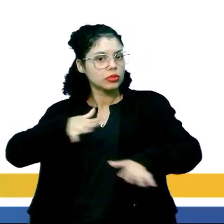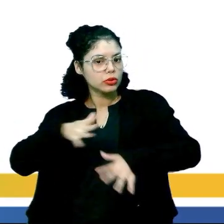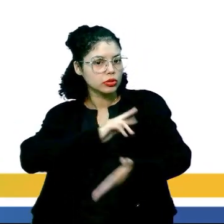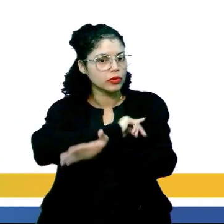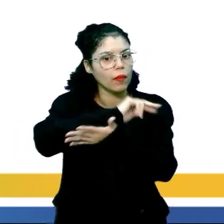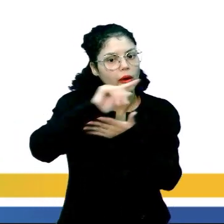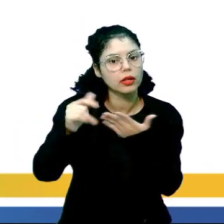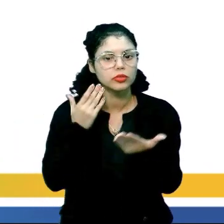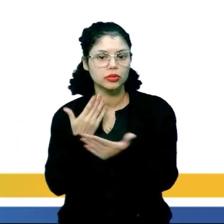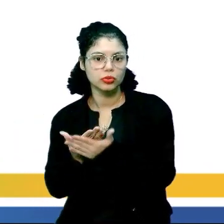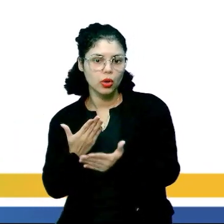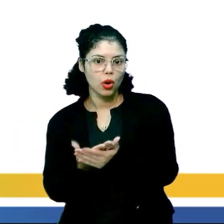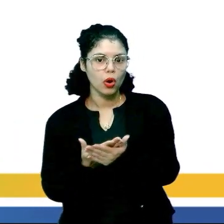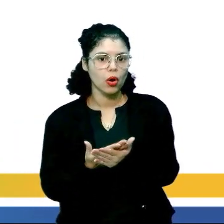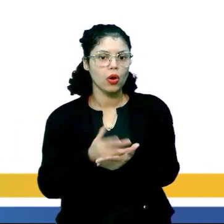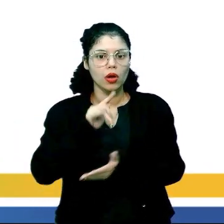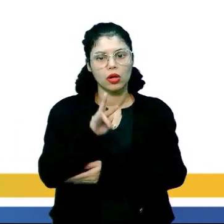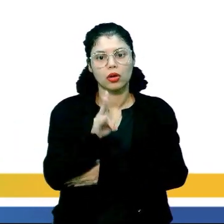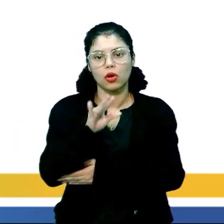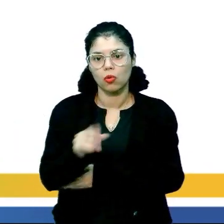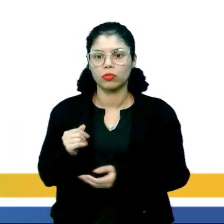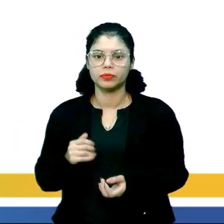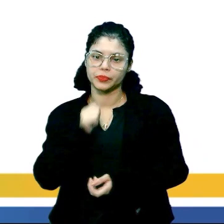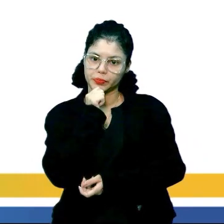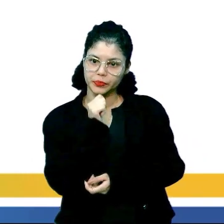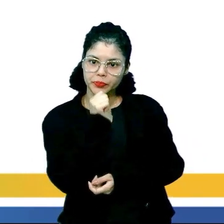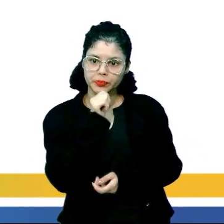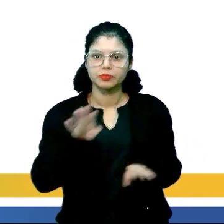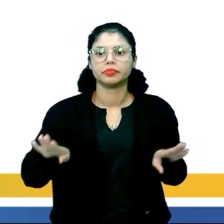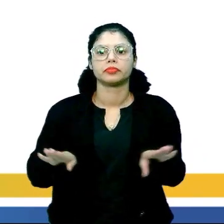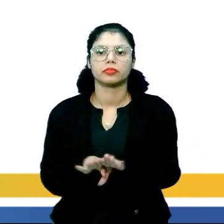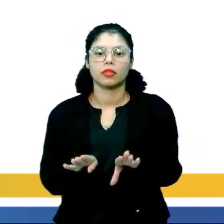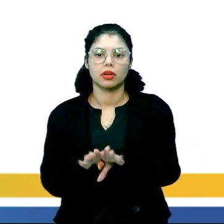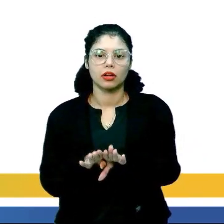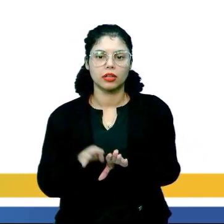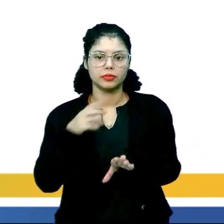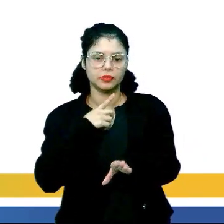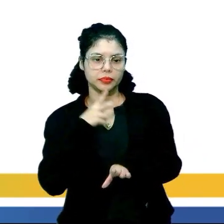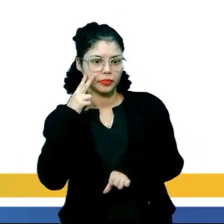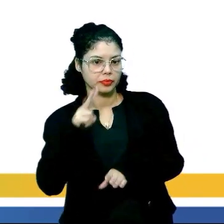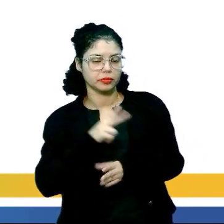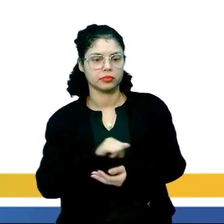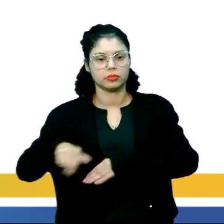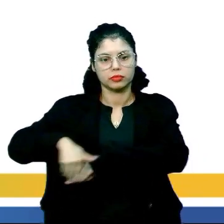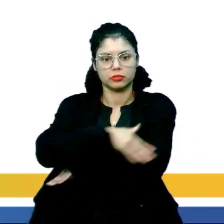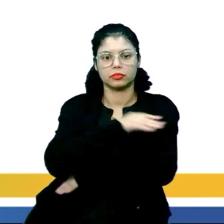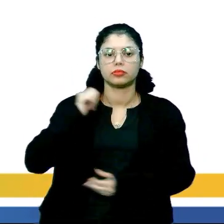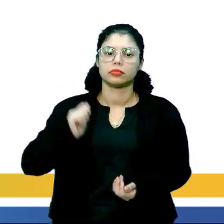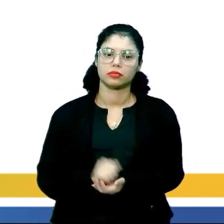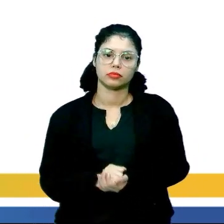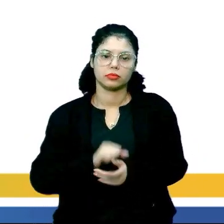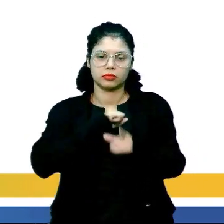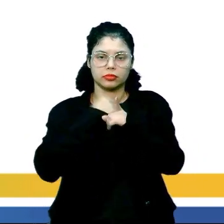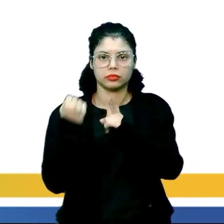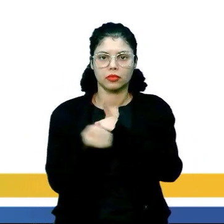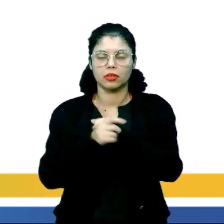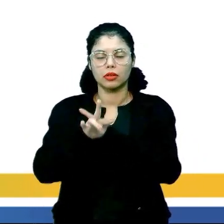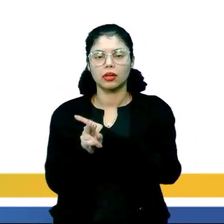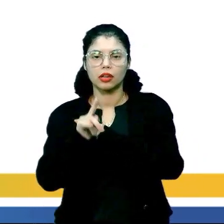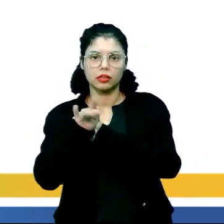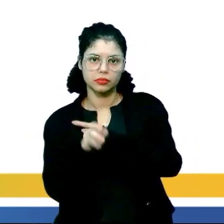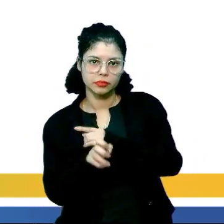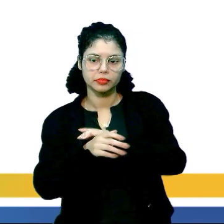1968, quando diversos movimentos estudantis pelo globo tomam conta das ruas para contestar